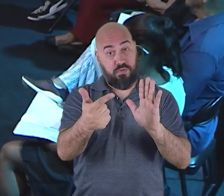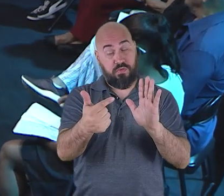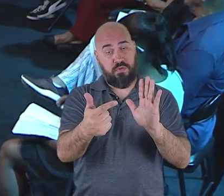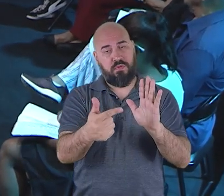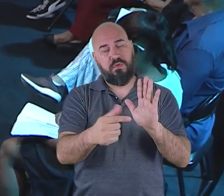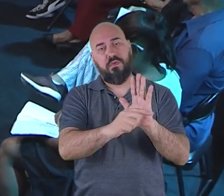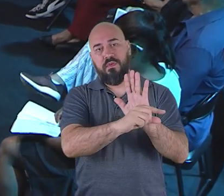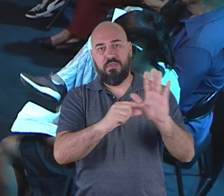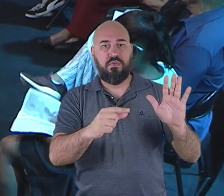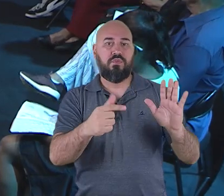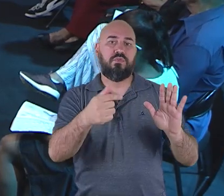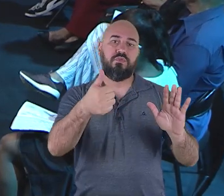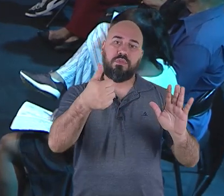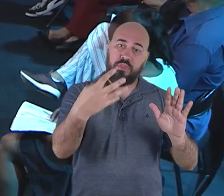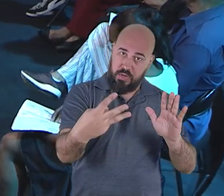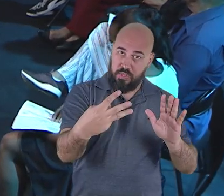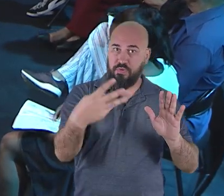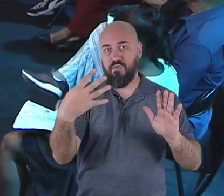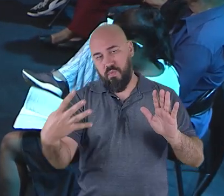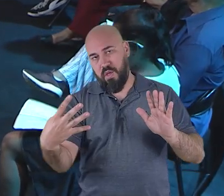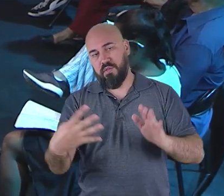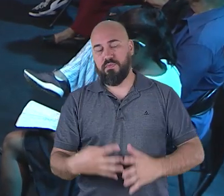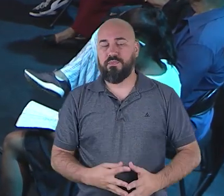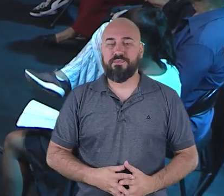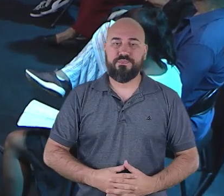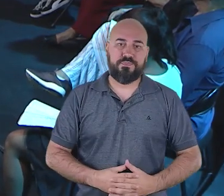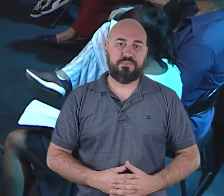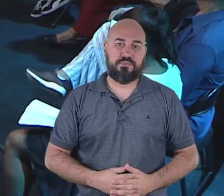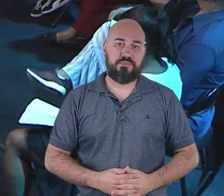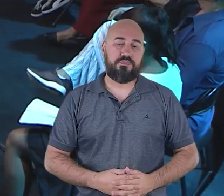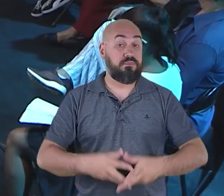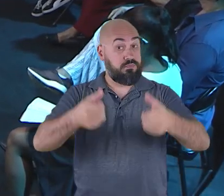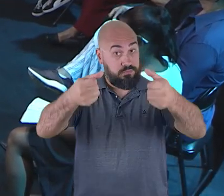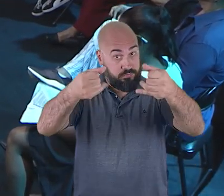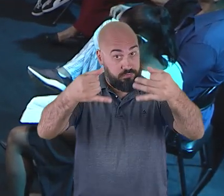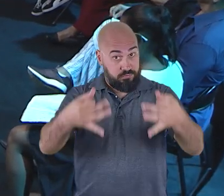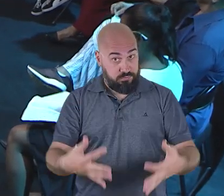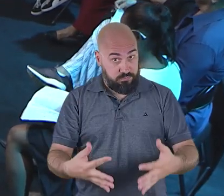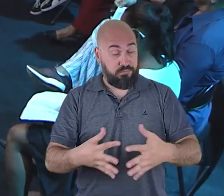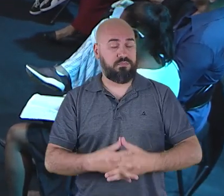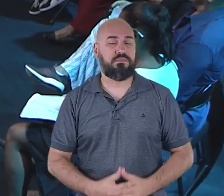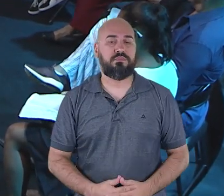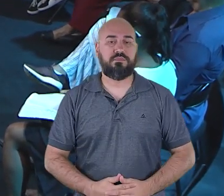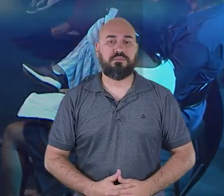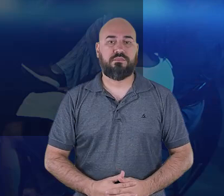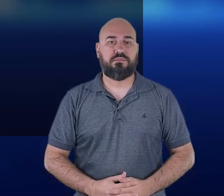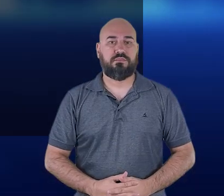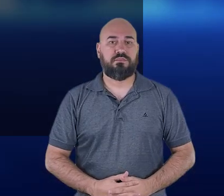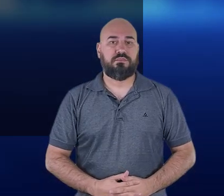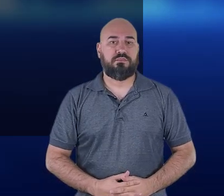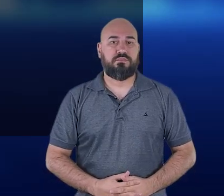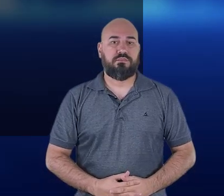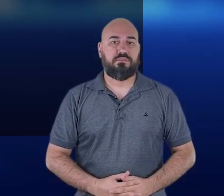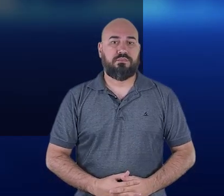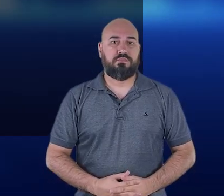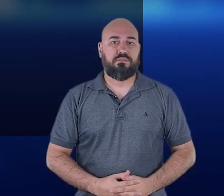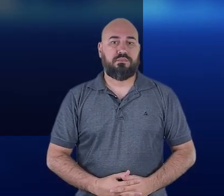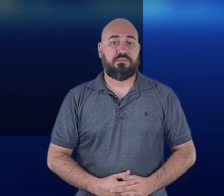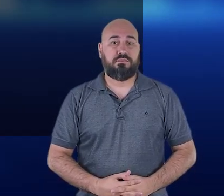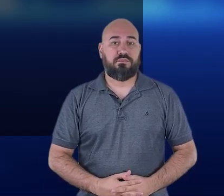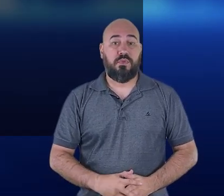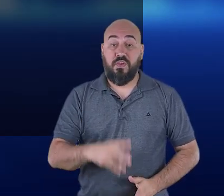12, versículos 3 e 4. Diz assim a Bíblia: Viu-se